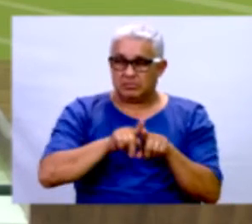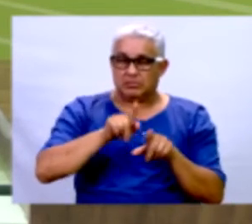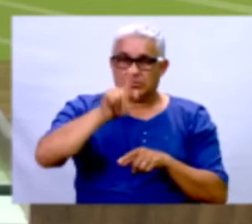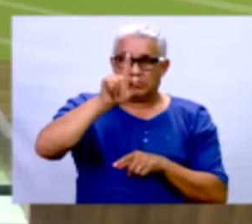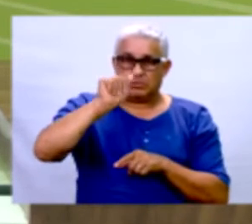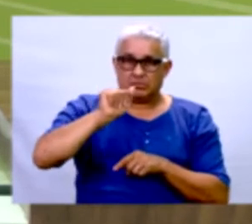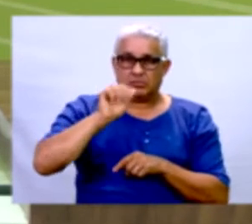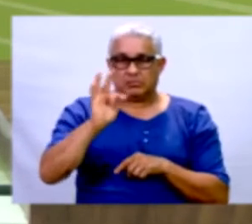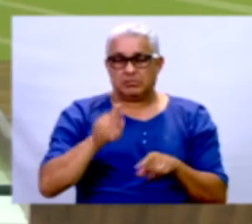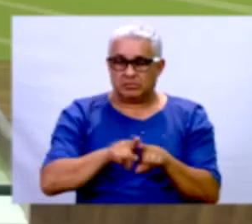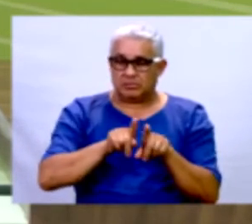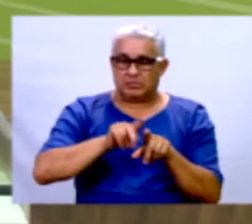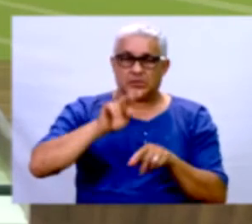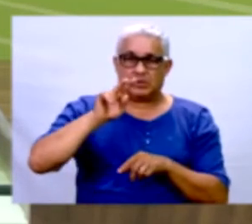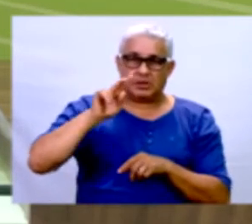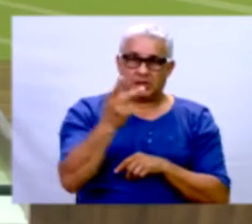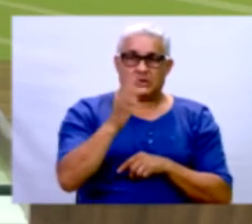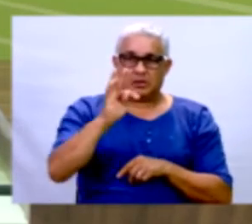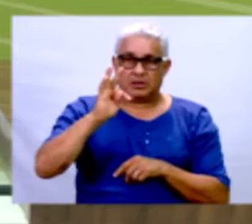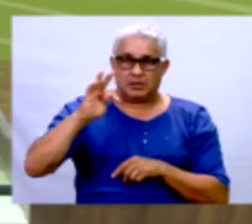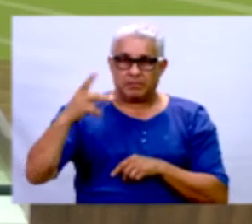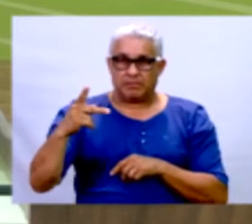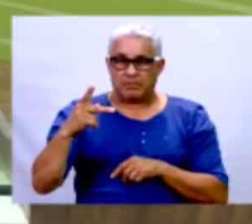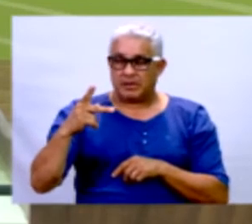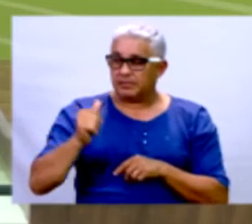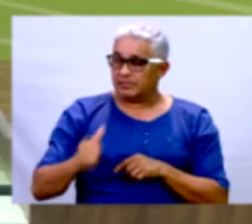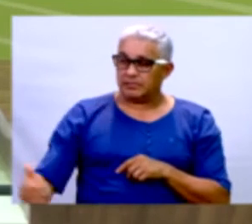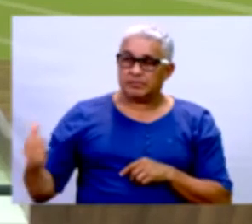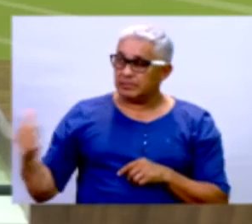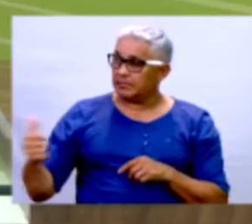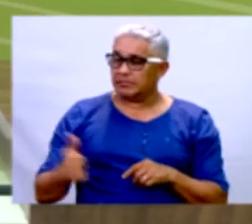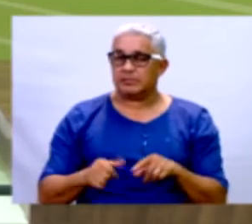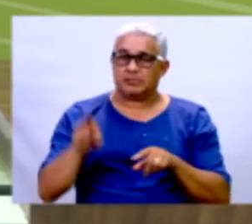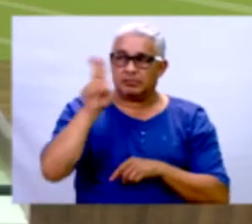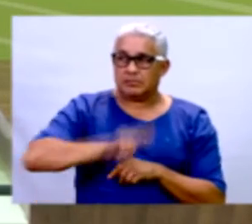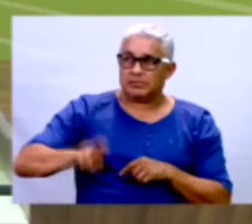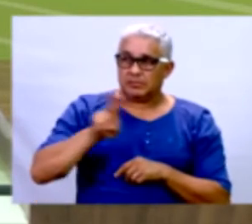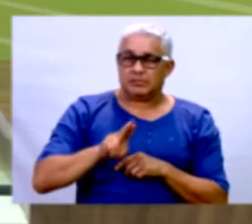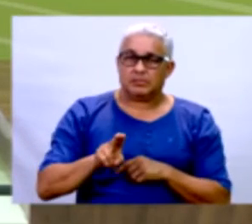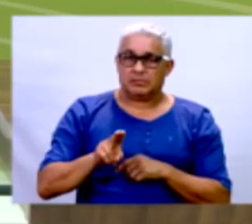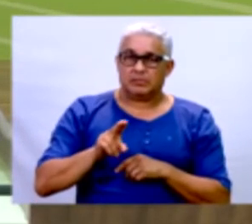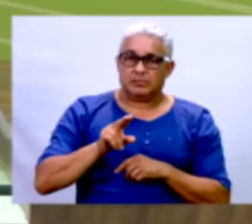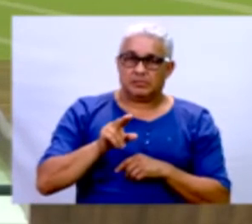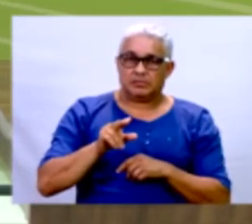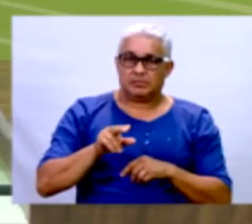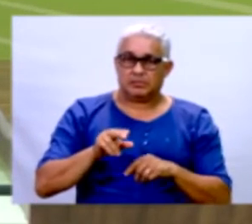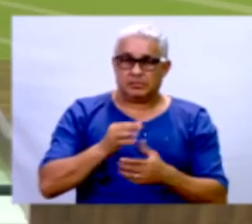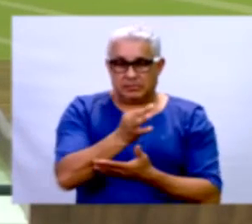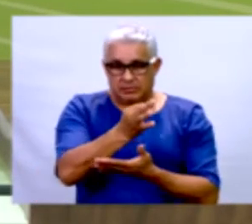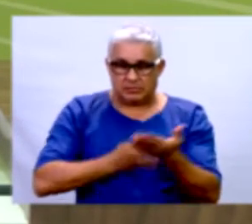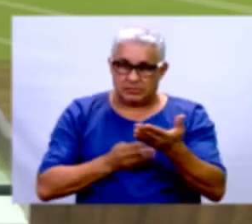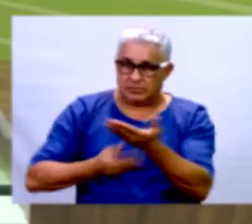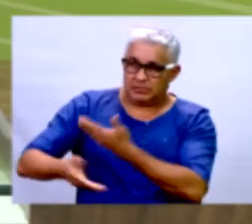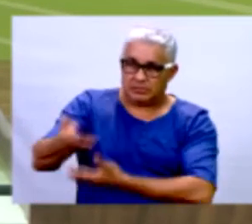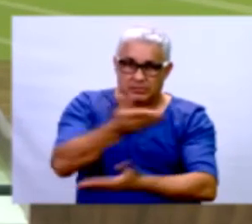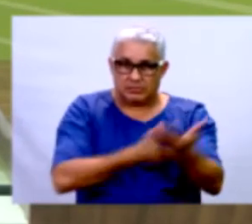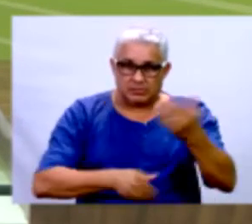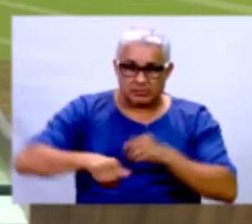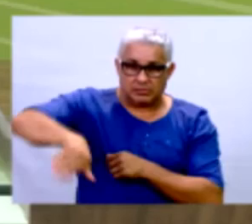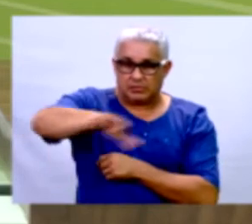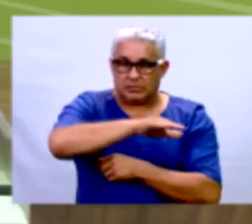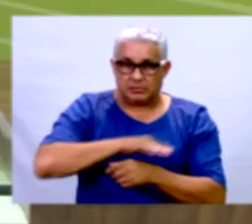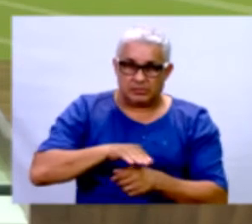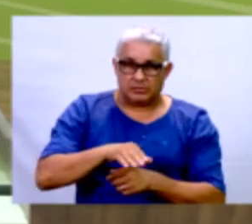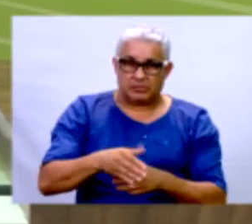HTTP, tá? Então utilizar a transferência de texto num ambiente de requisição